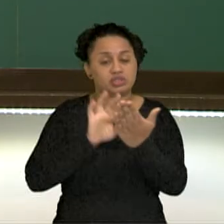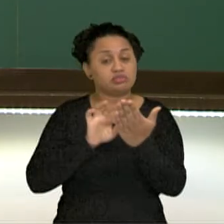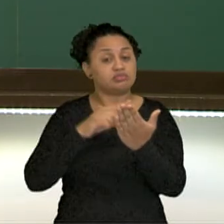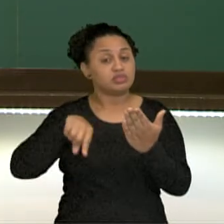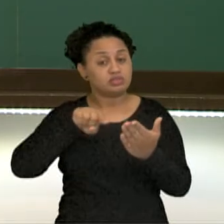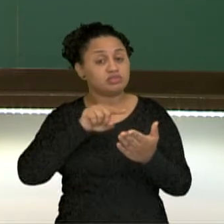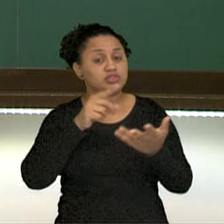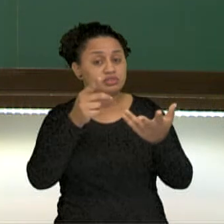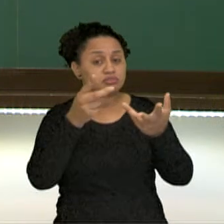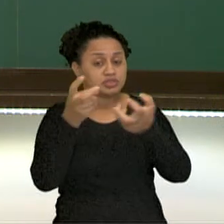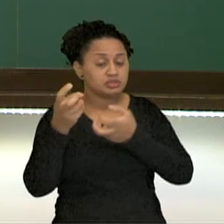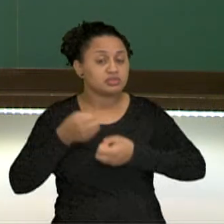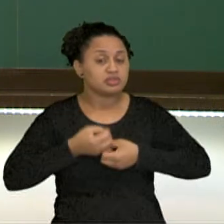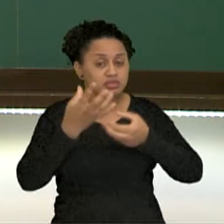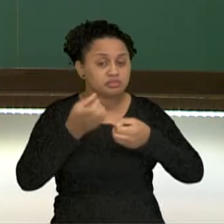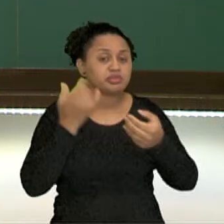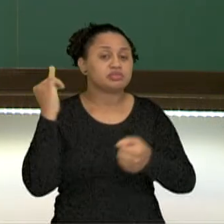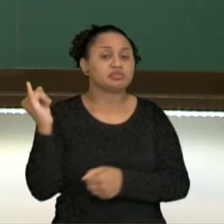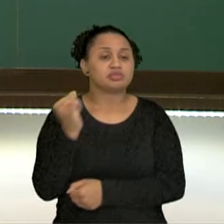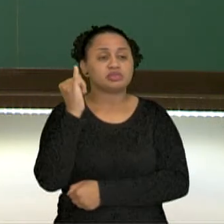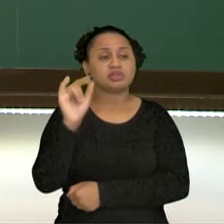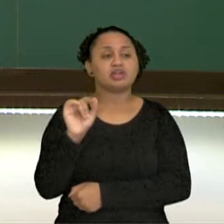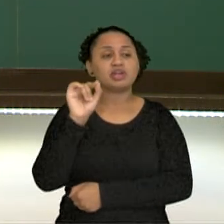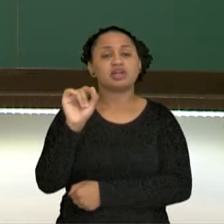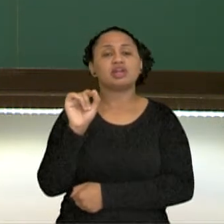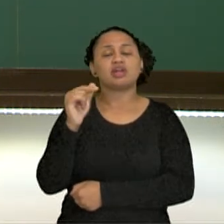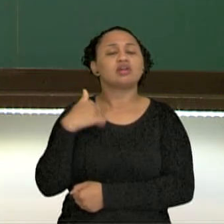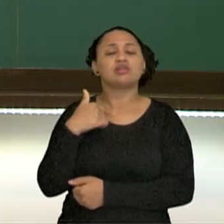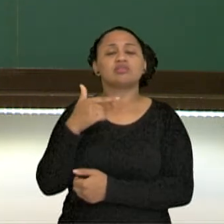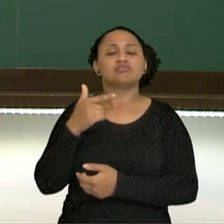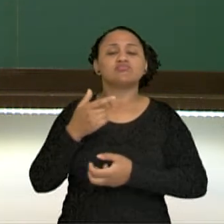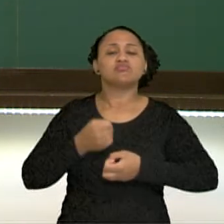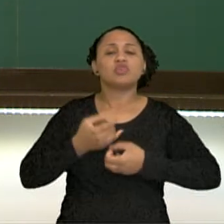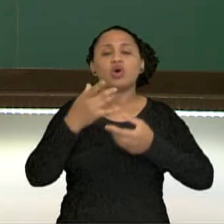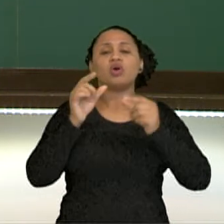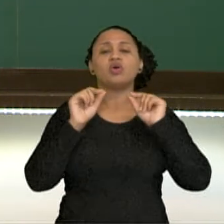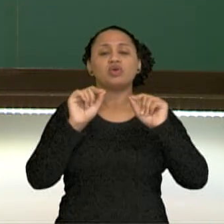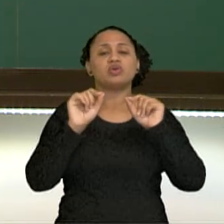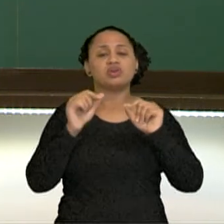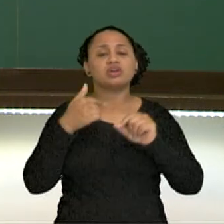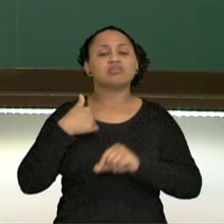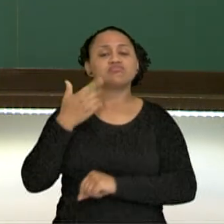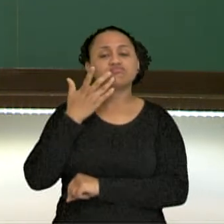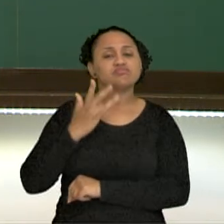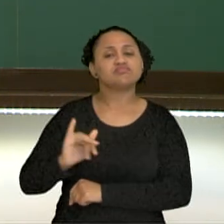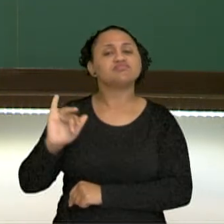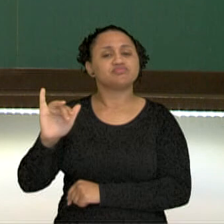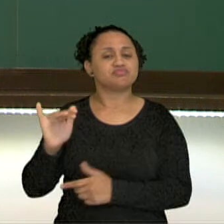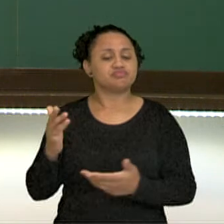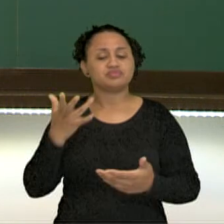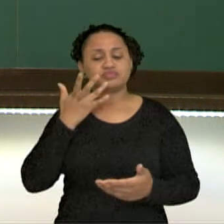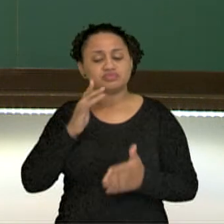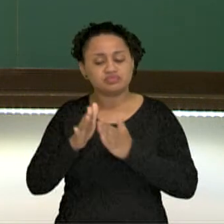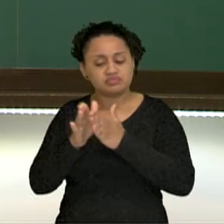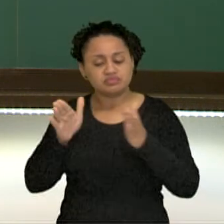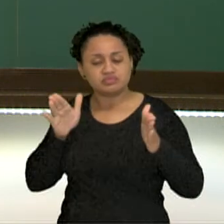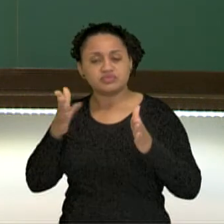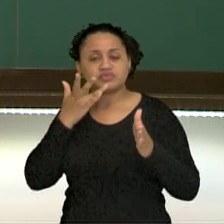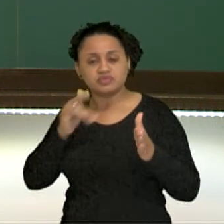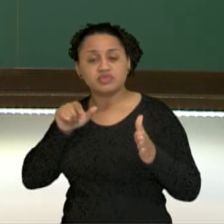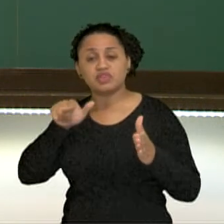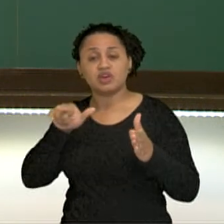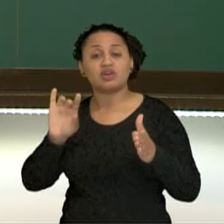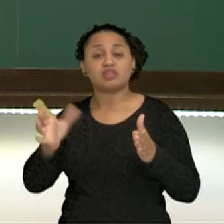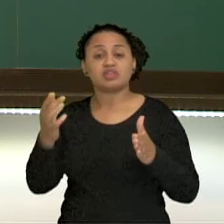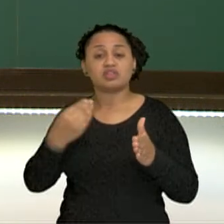depoimento muito importante, que a autora, né, qual foi o tema? Foi a infância. Então, algo que aconteceu na infância dela, né, que